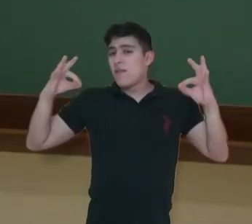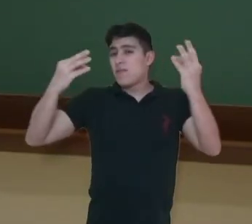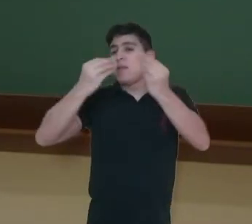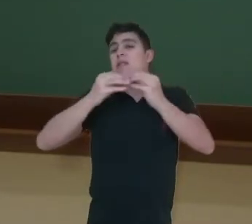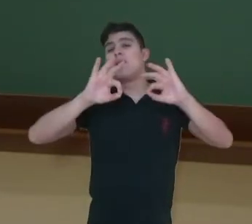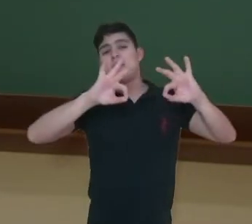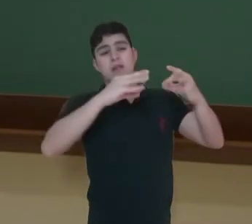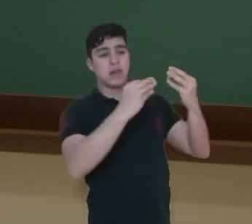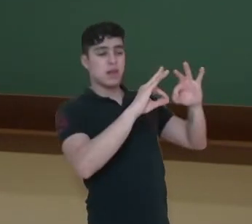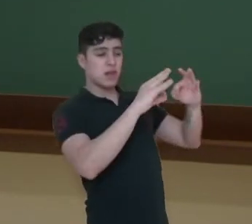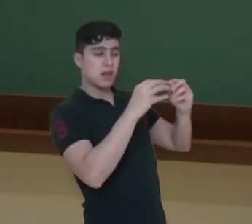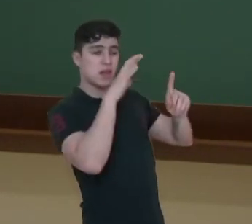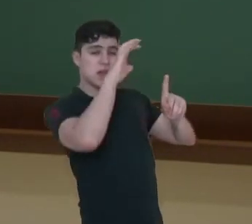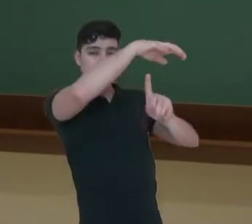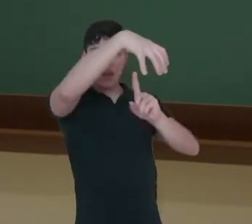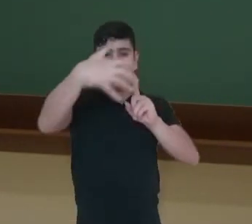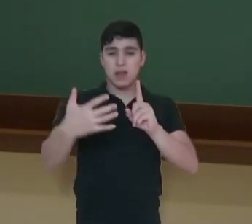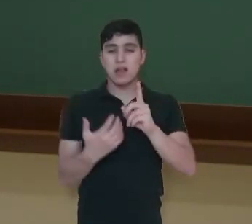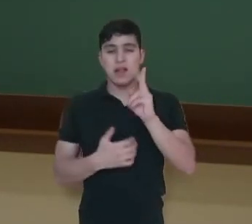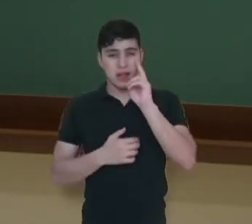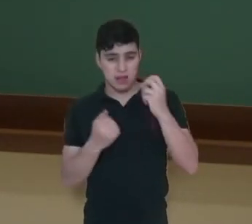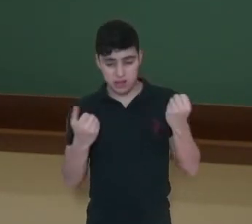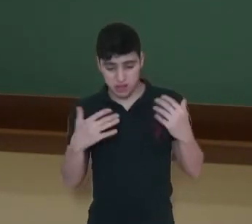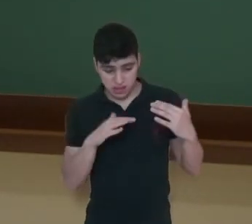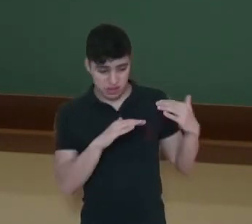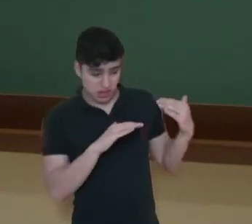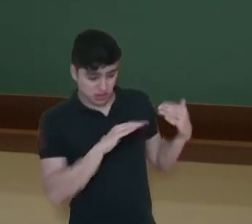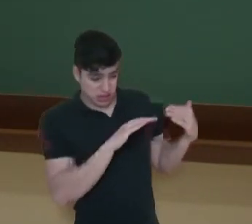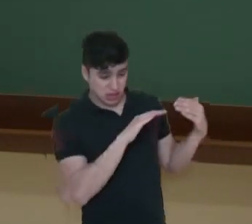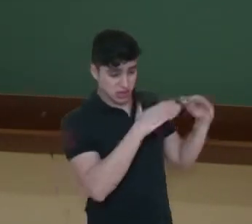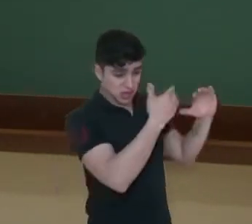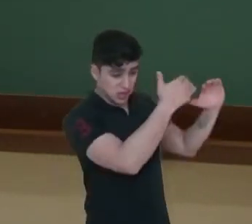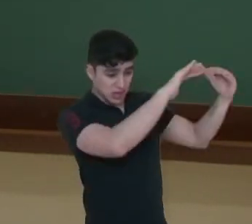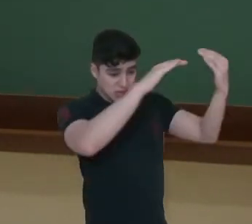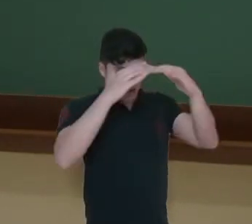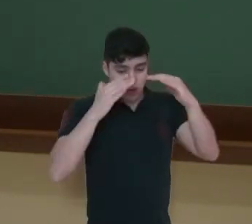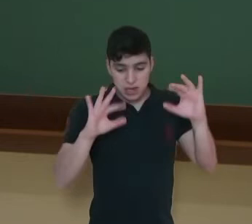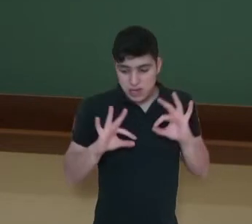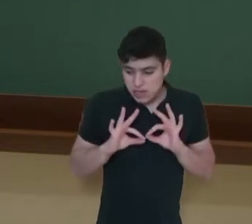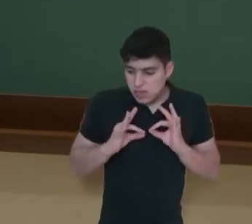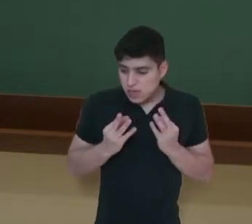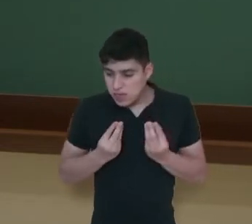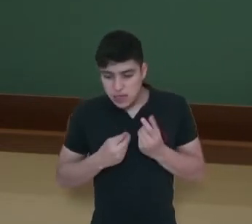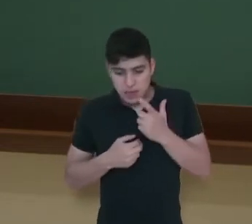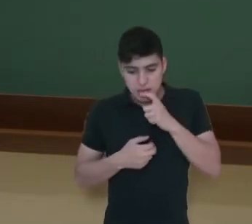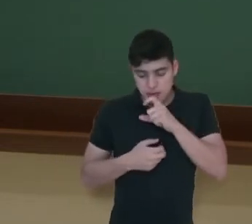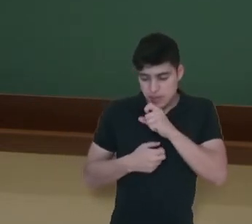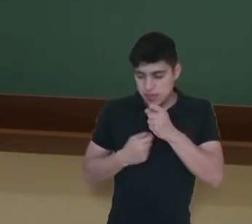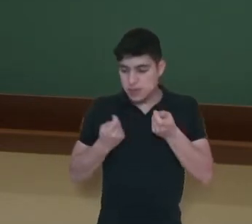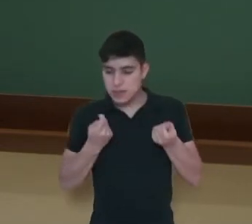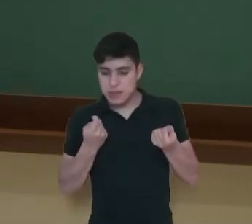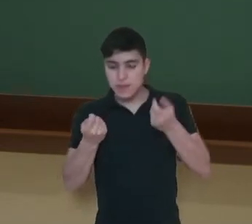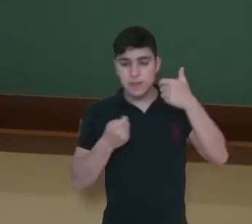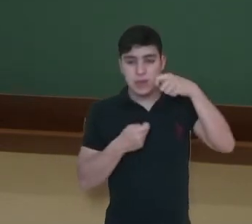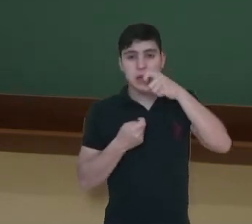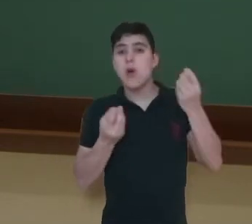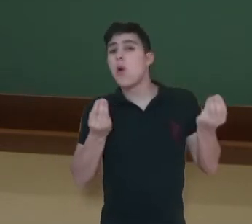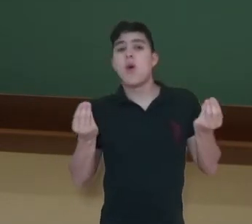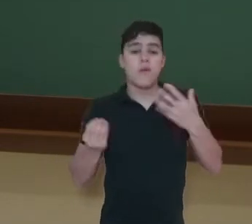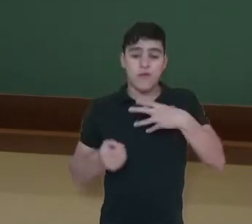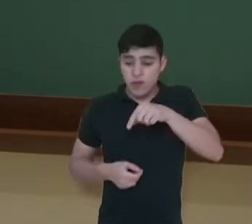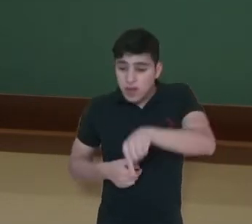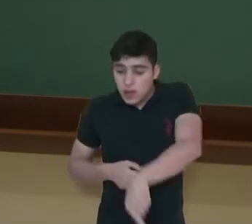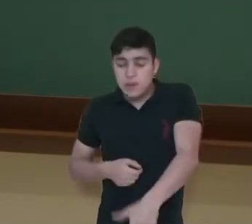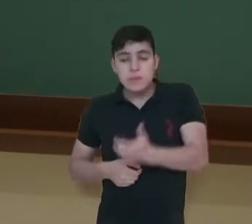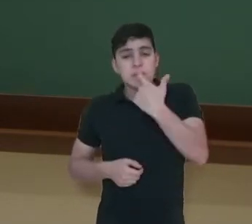está acontecendo em volta. Sabe o que eu falei da comunidade, daquele choque? Como é que a família consegue? Como é que o pai vive com aquilo? Como é que a mãe vive com aquilo? Como é que o filho vive com